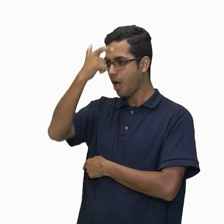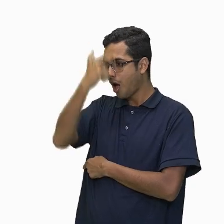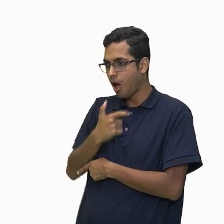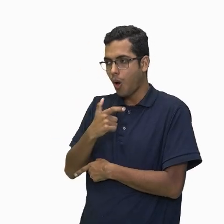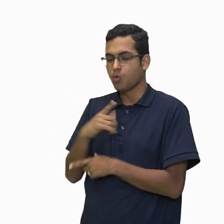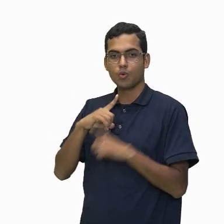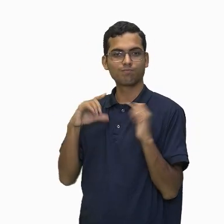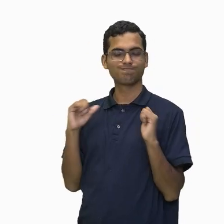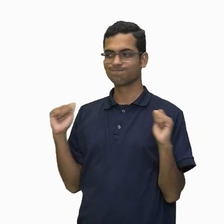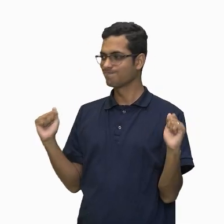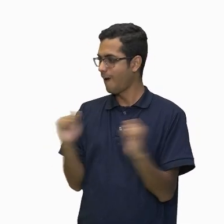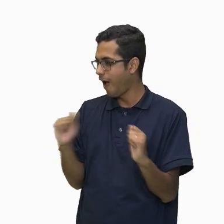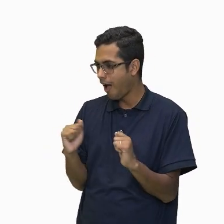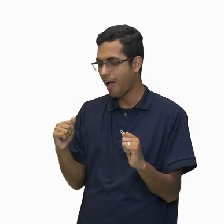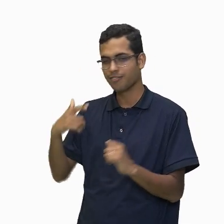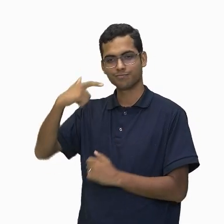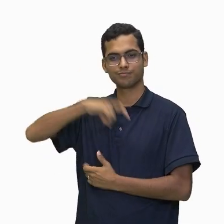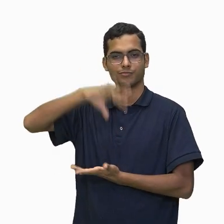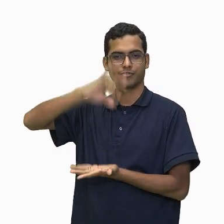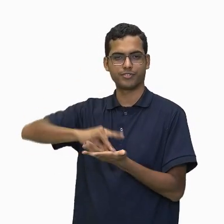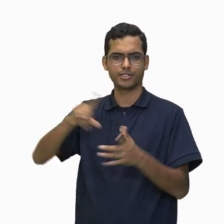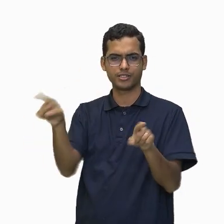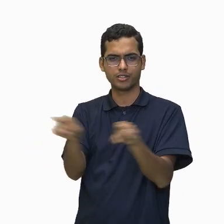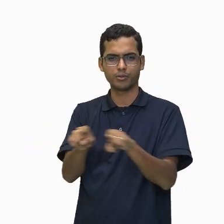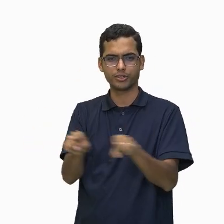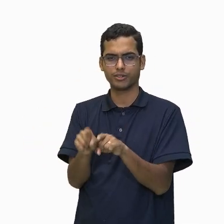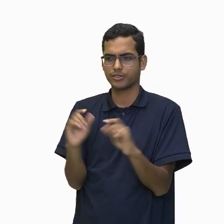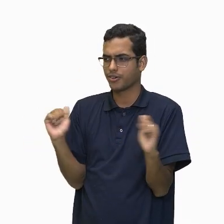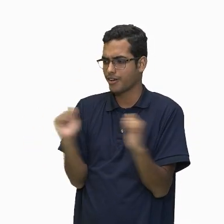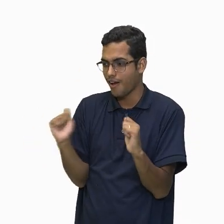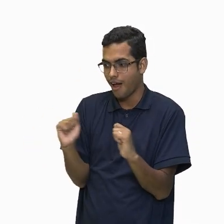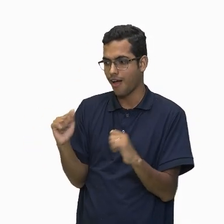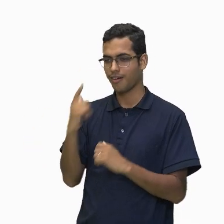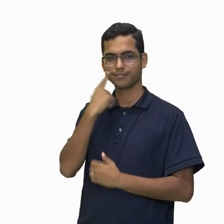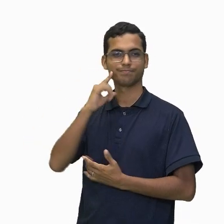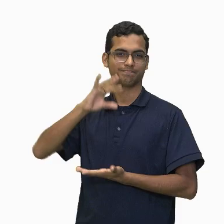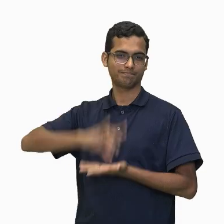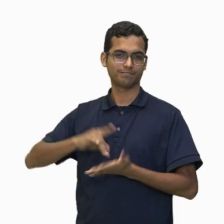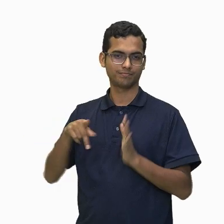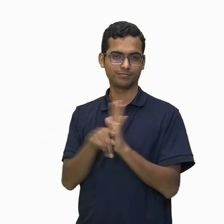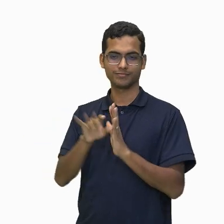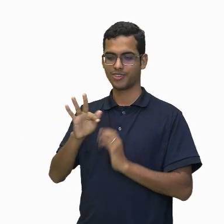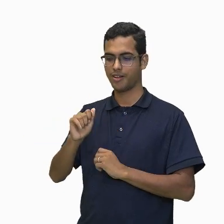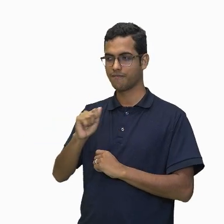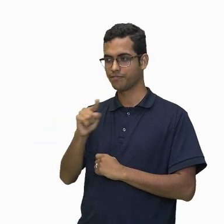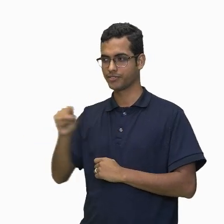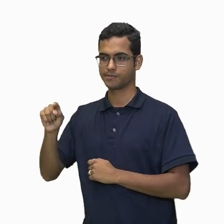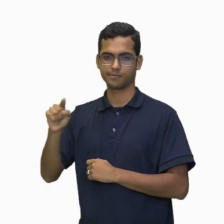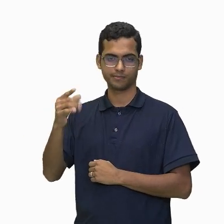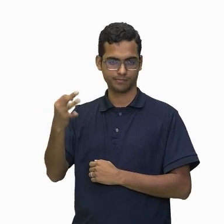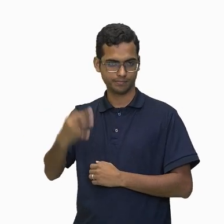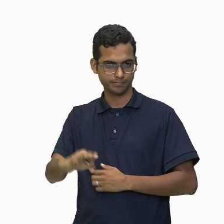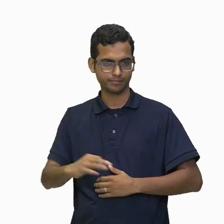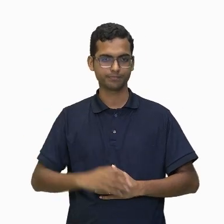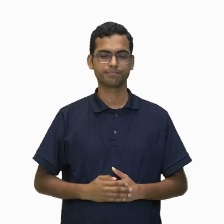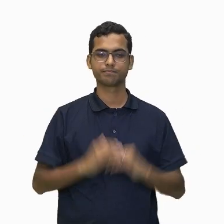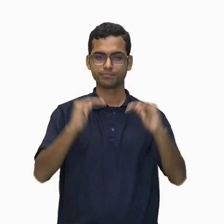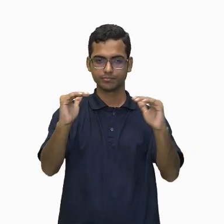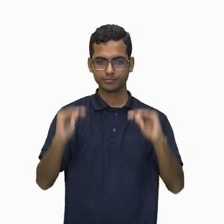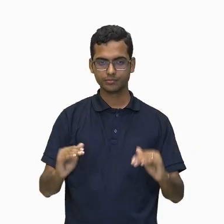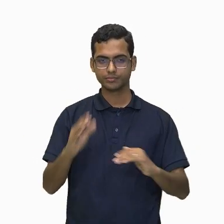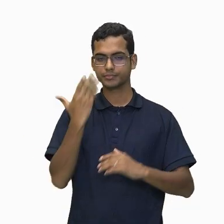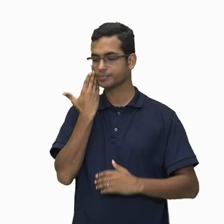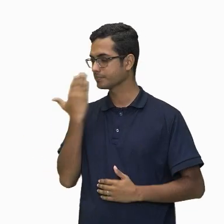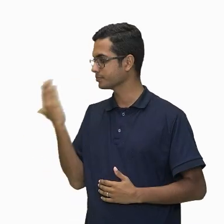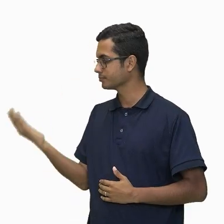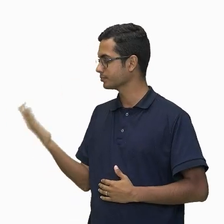vimos slay, já vimos ghosting, stan. Vamos para a próxima. Clap back.